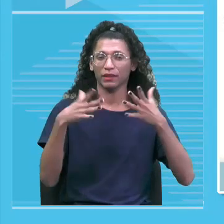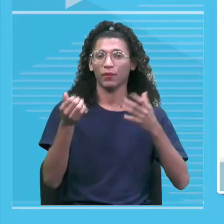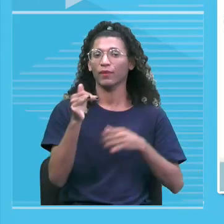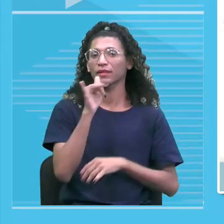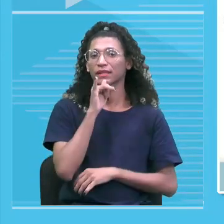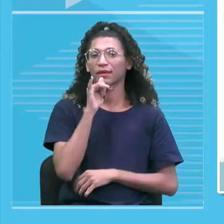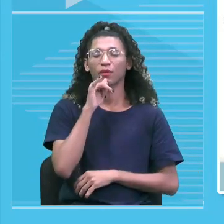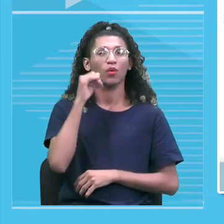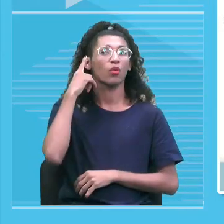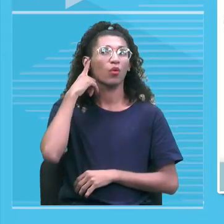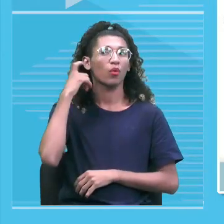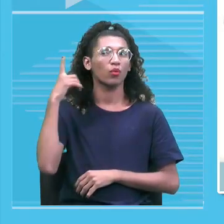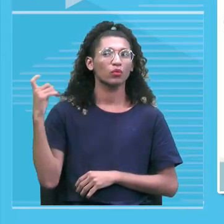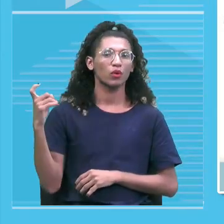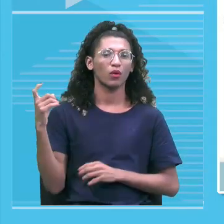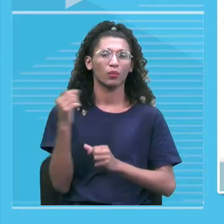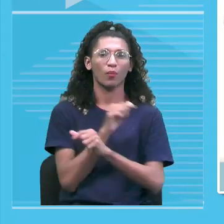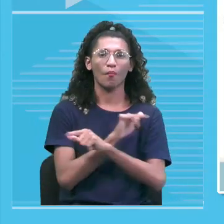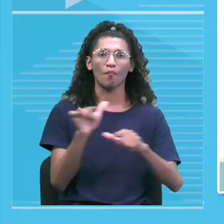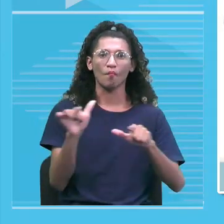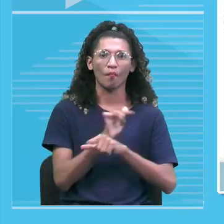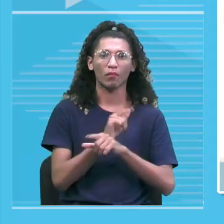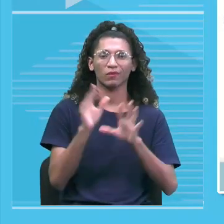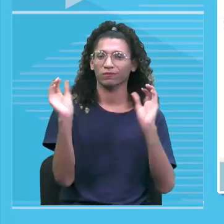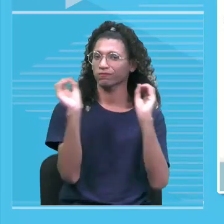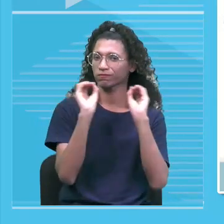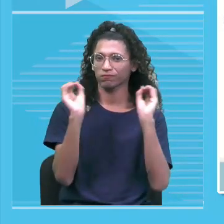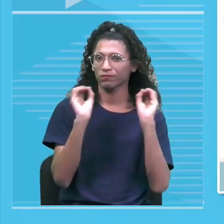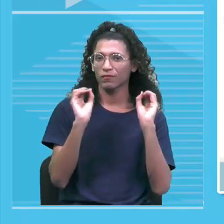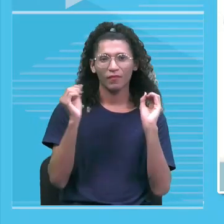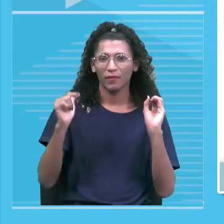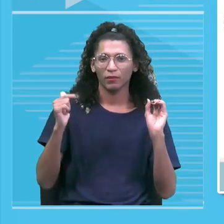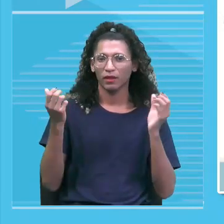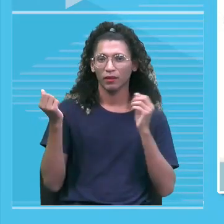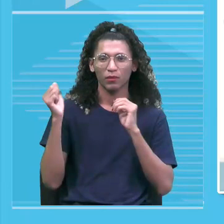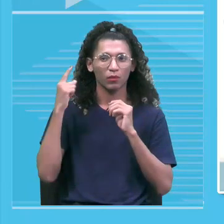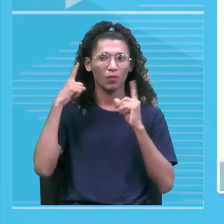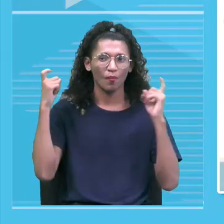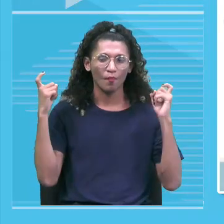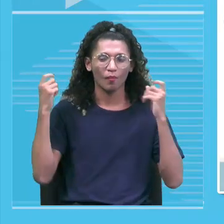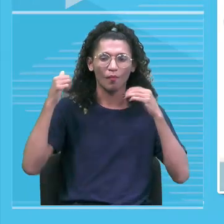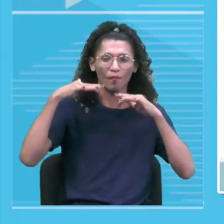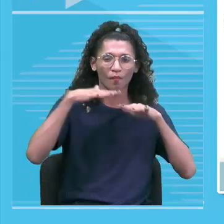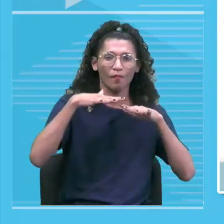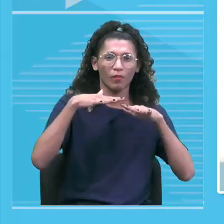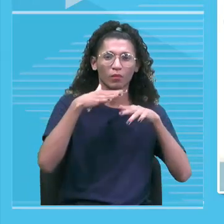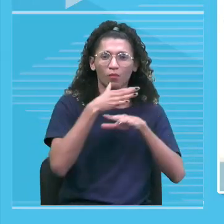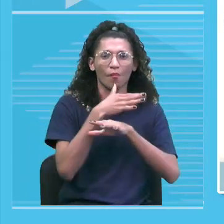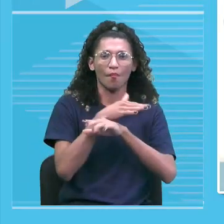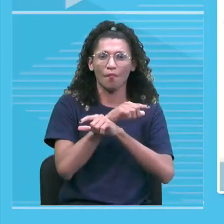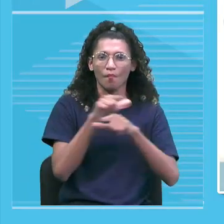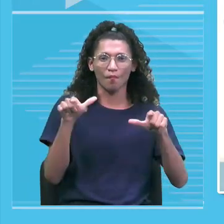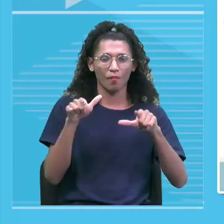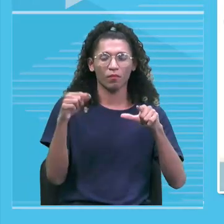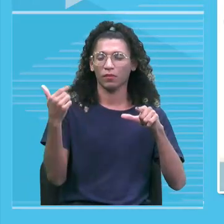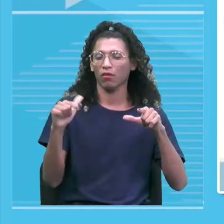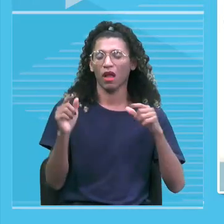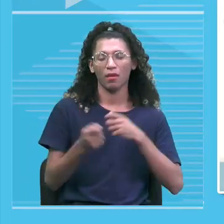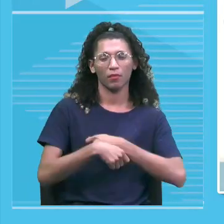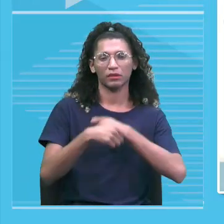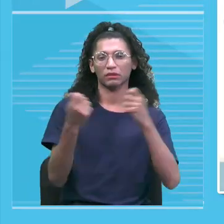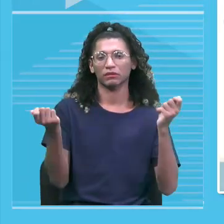se propaga no vácuo você não tem transmissão de ondas sonoras